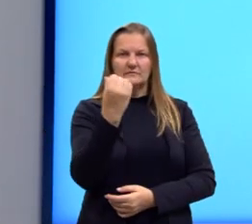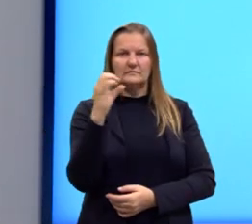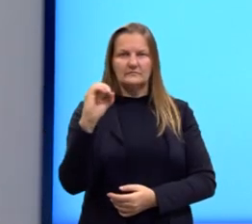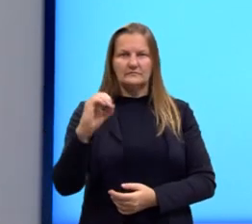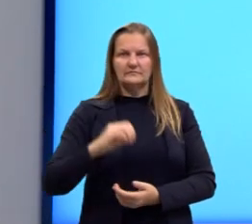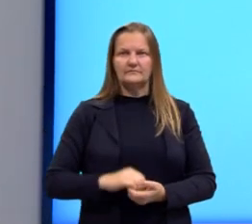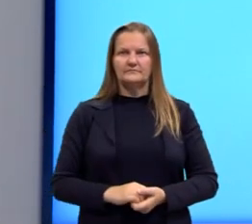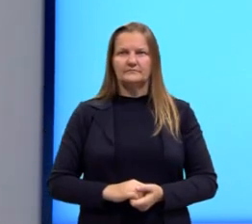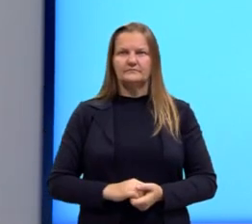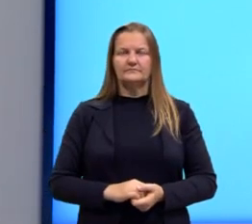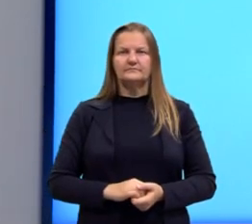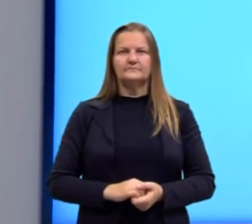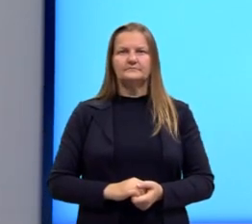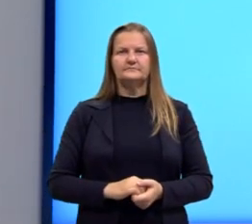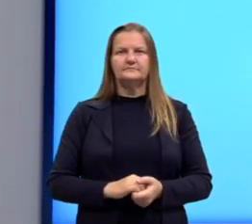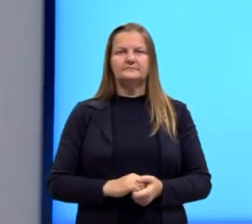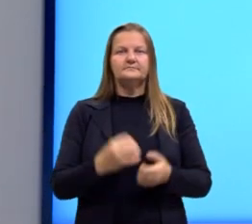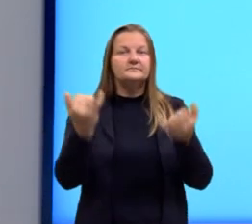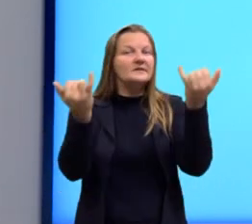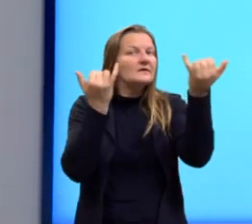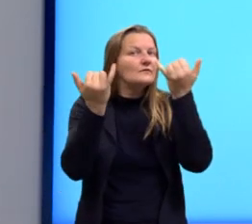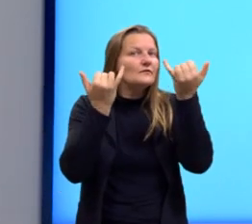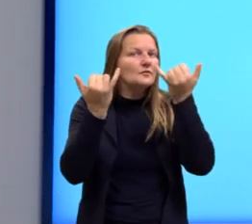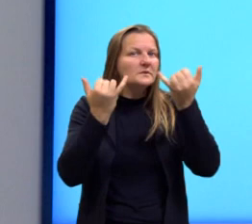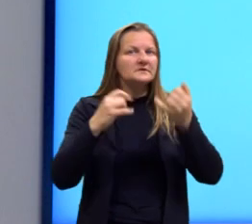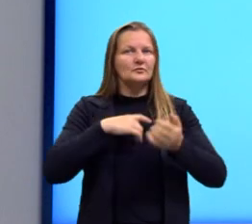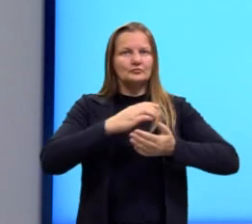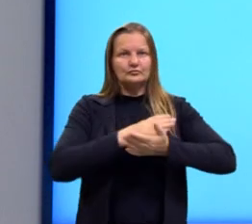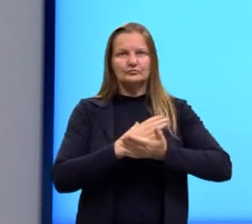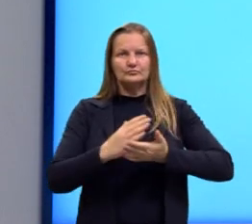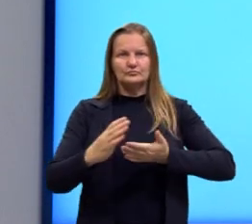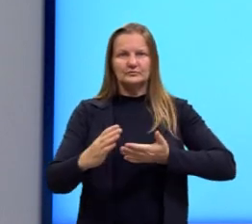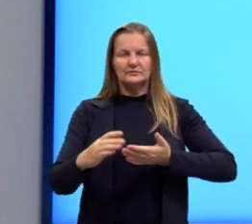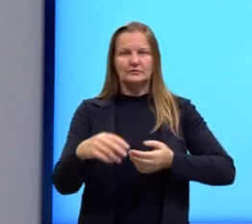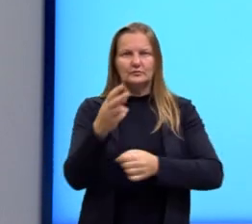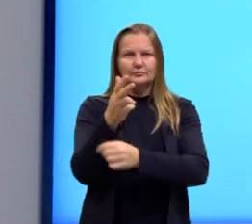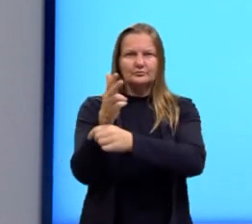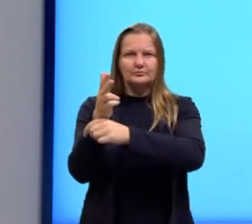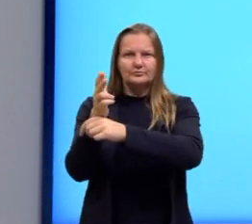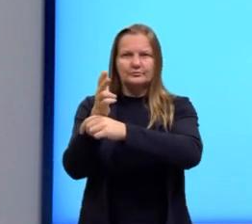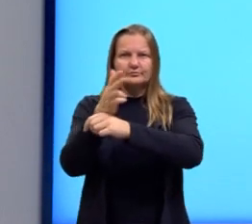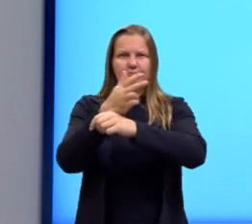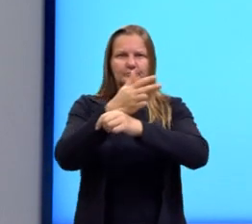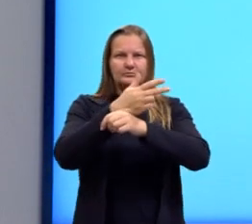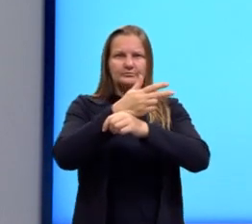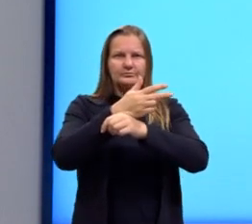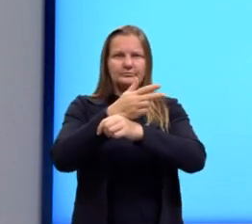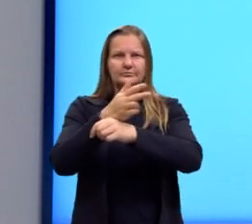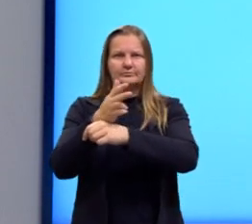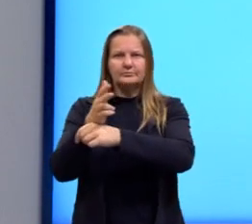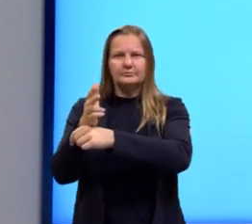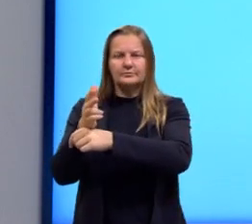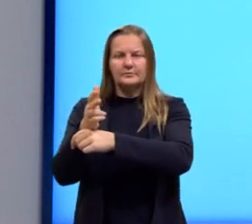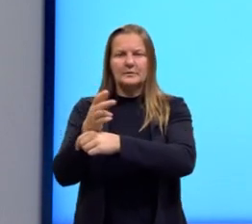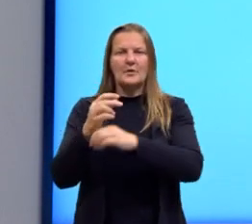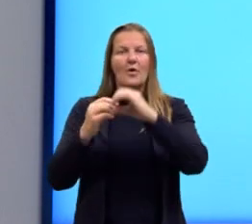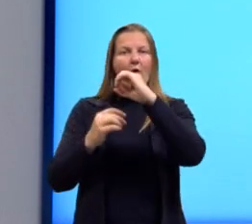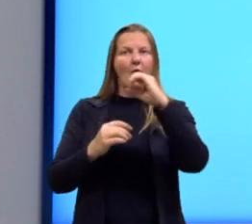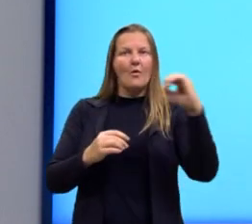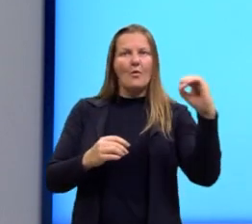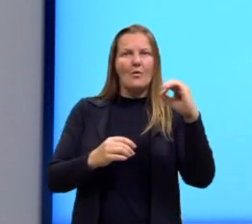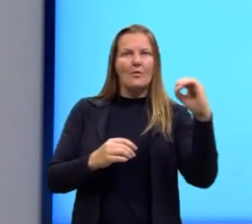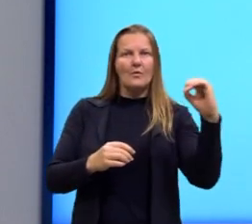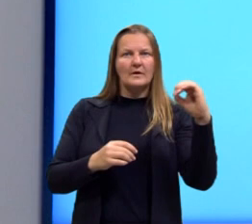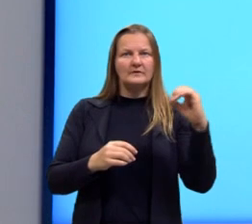é a questão nos trouxe o seguinte que no início a câmera ela tava pontada no sentido Oeste